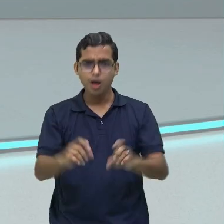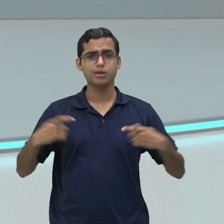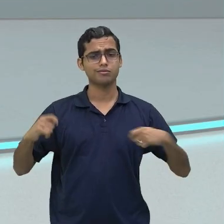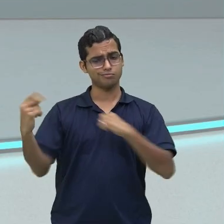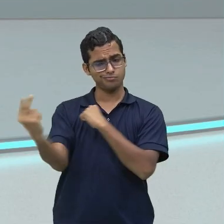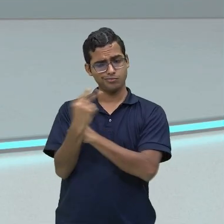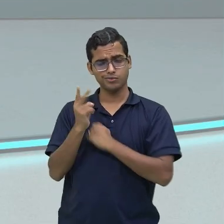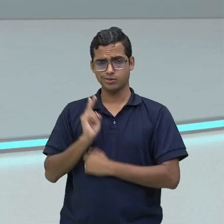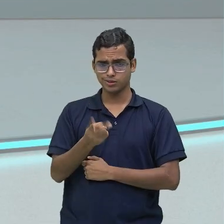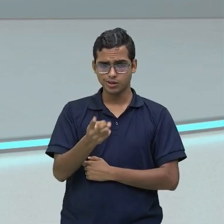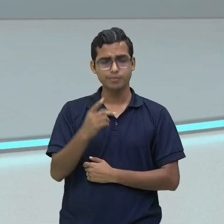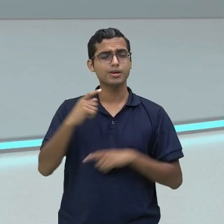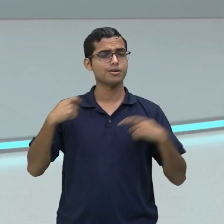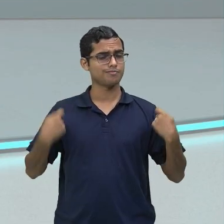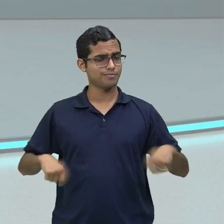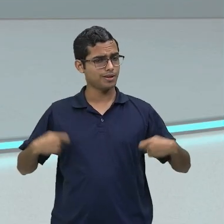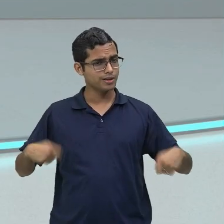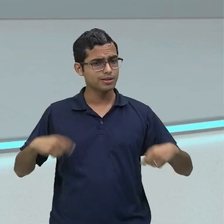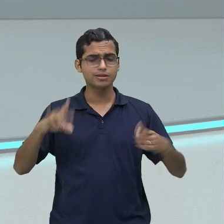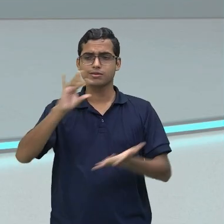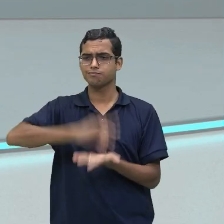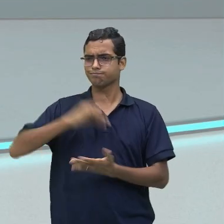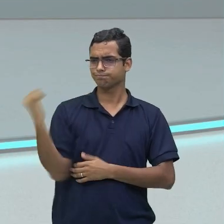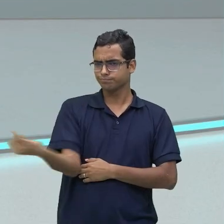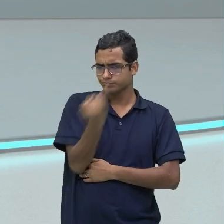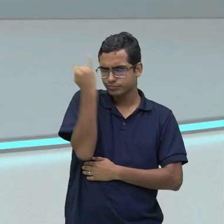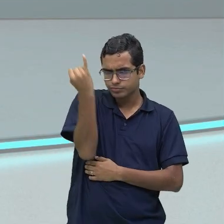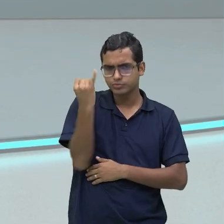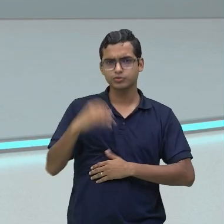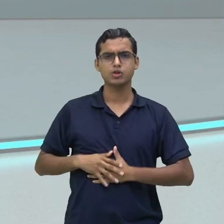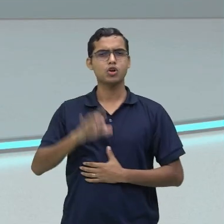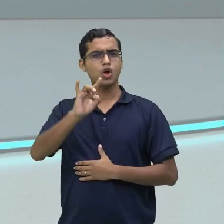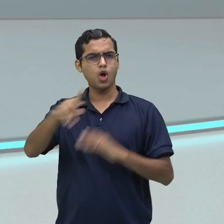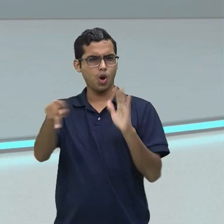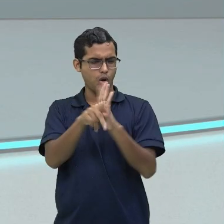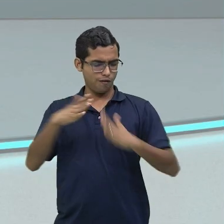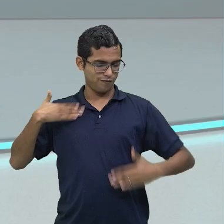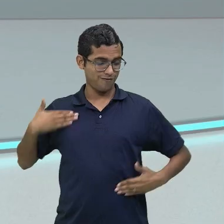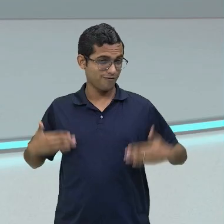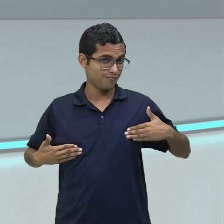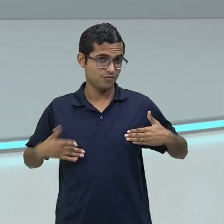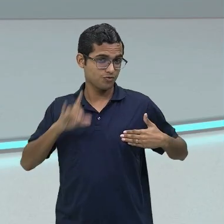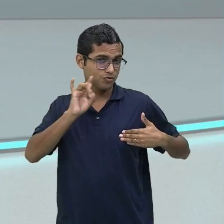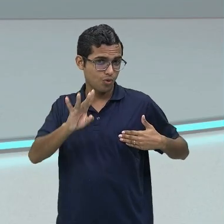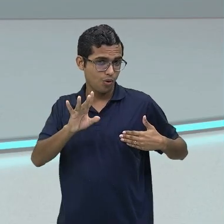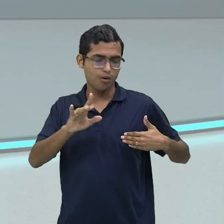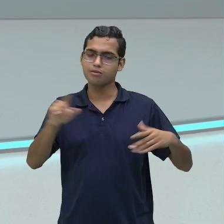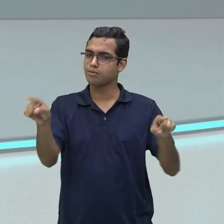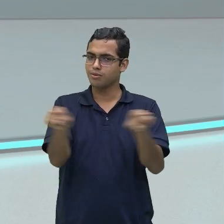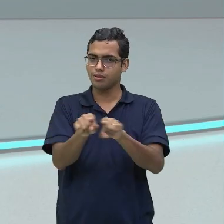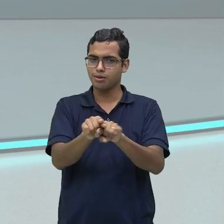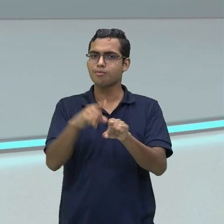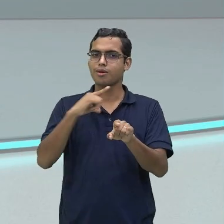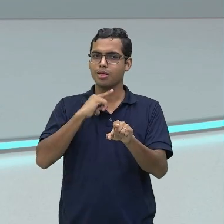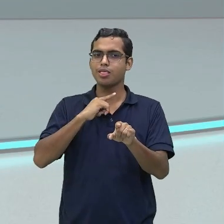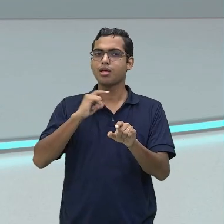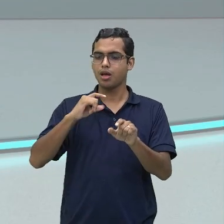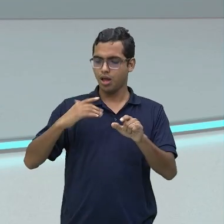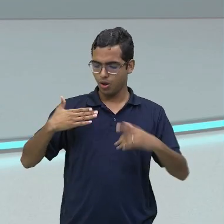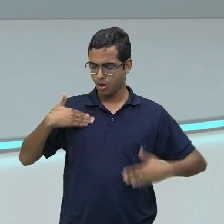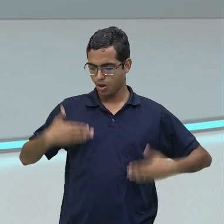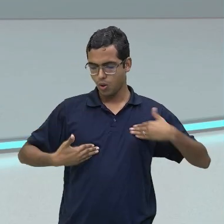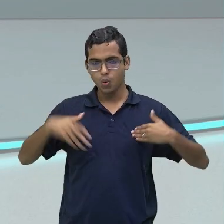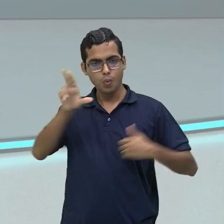a gente já percebeu que é muito mais do que só um físico. Ele é o meu instrumento de